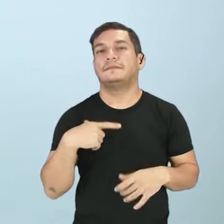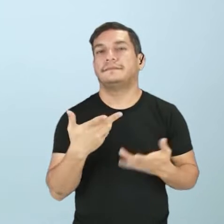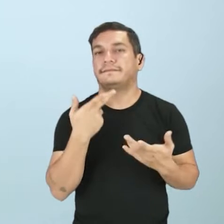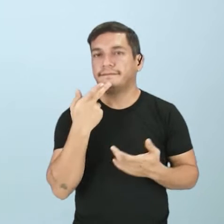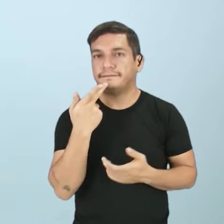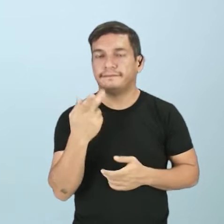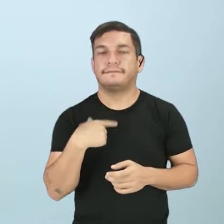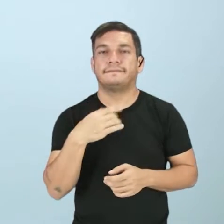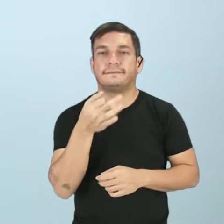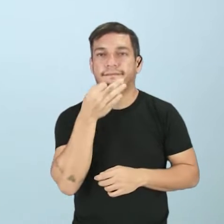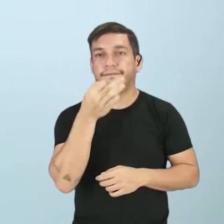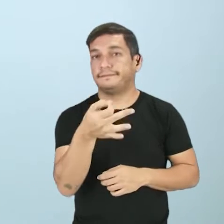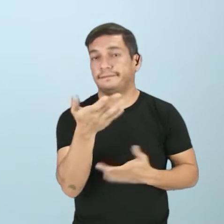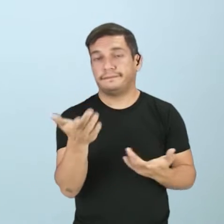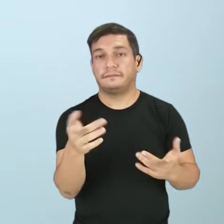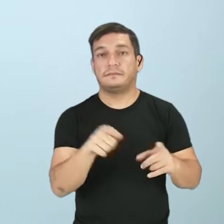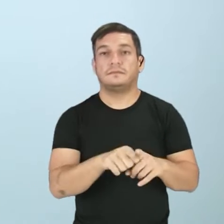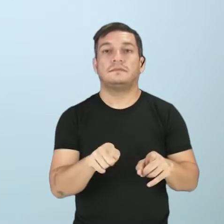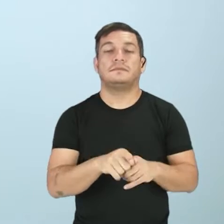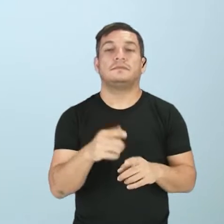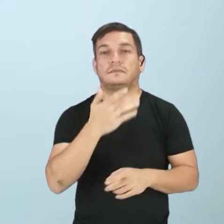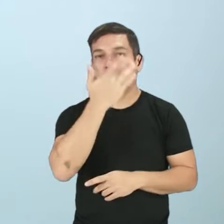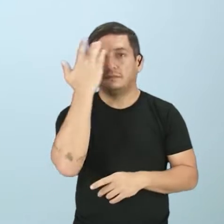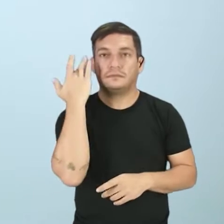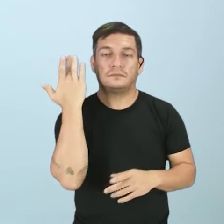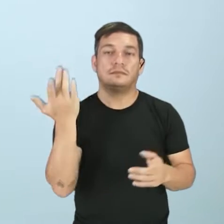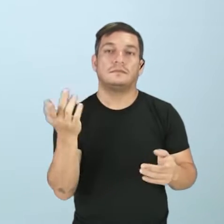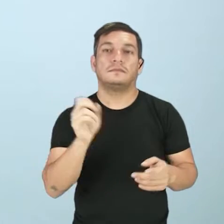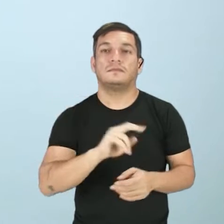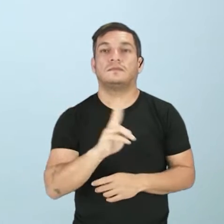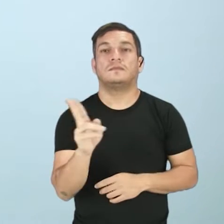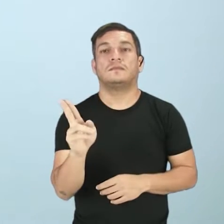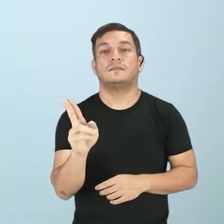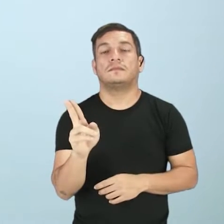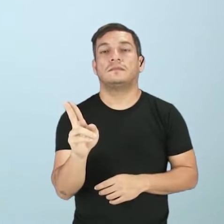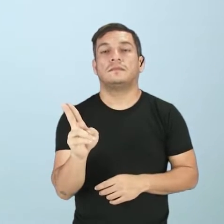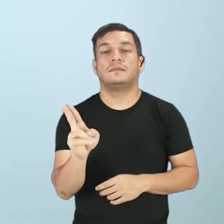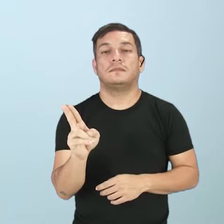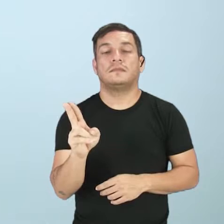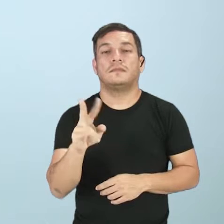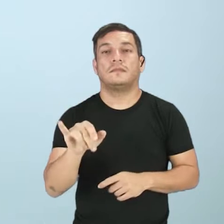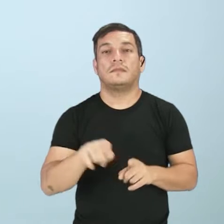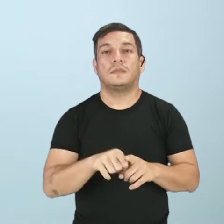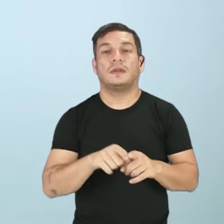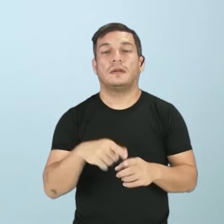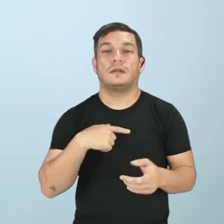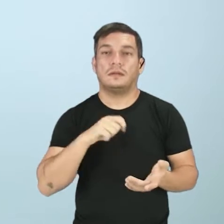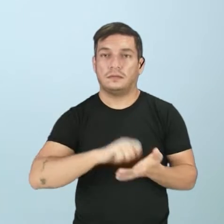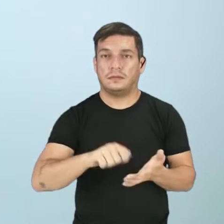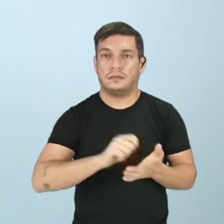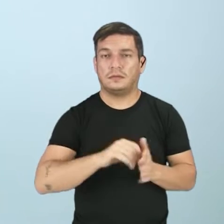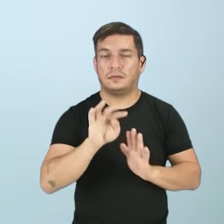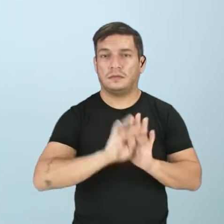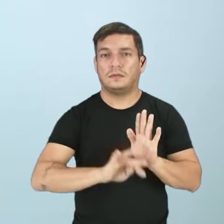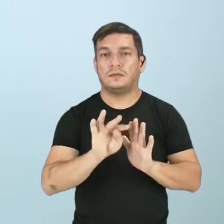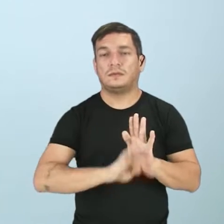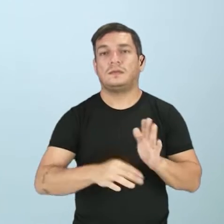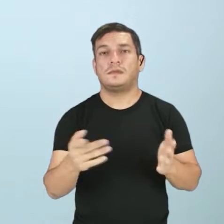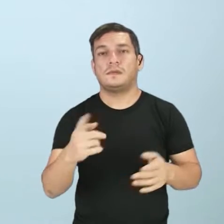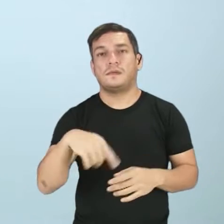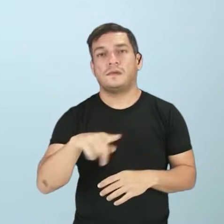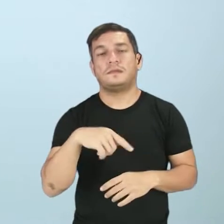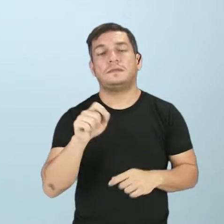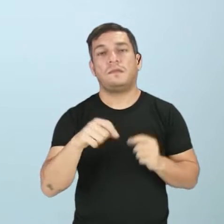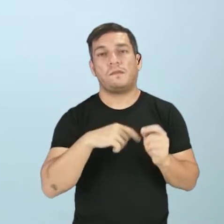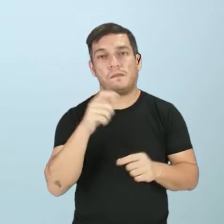falar, dar sua opinião sobre aquela pessoa, ou você vai ter que produzir o seu texto, né? Então